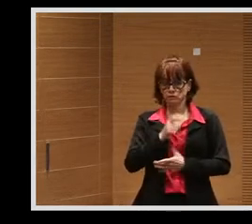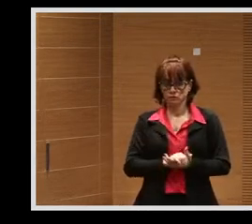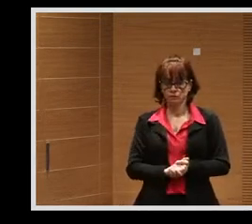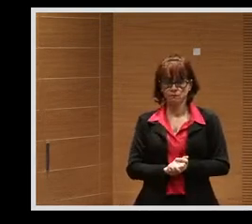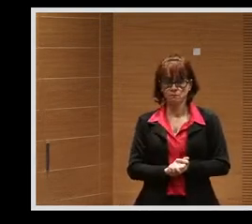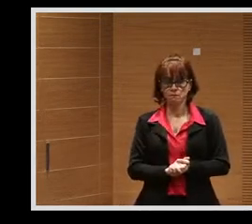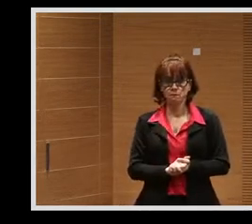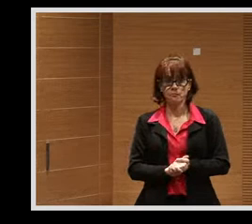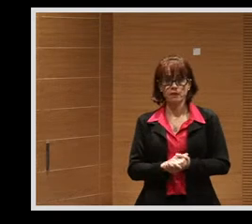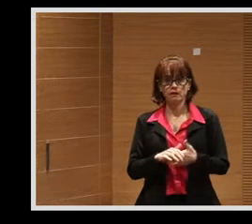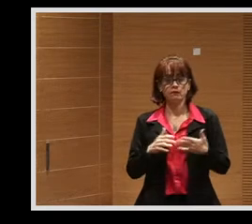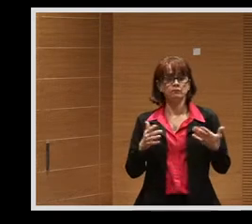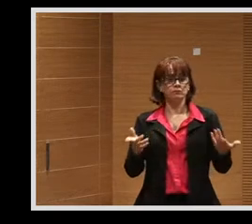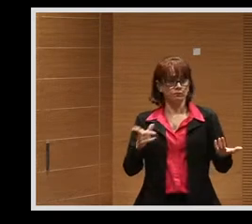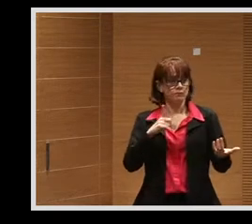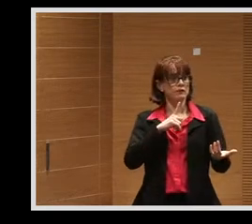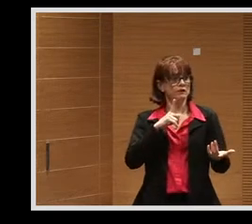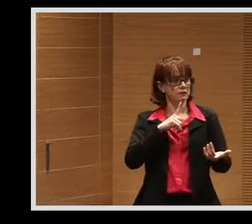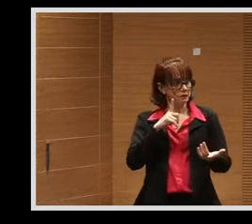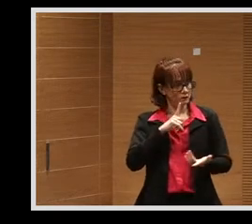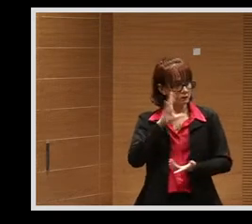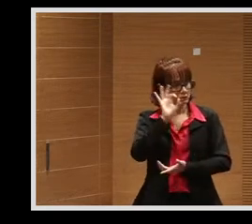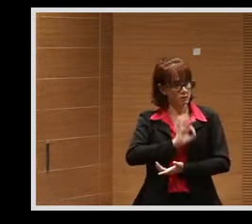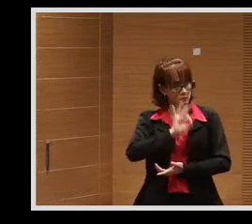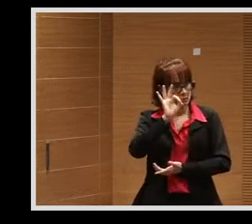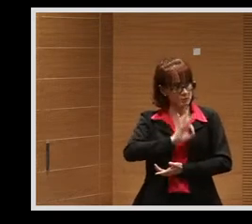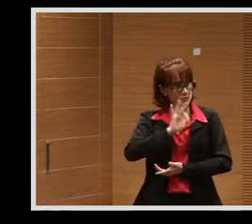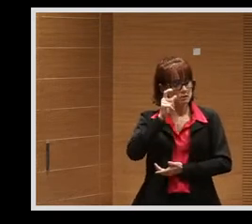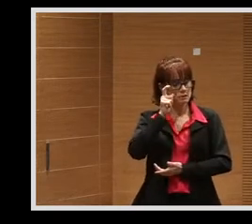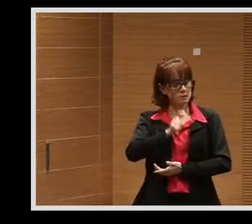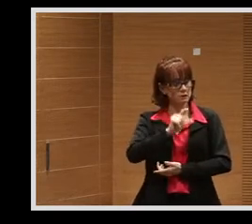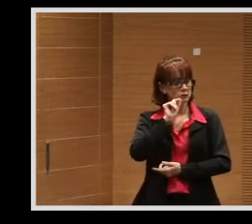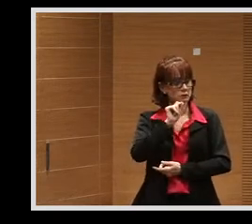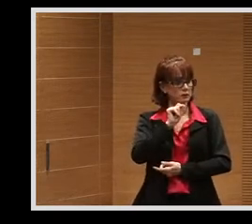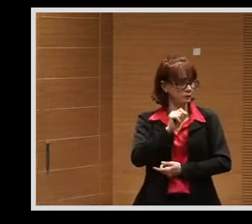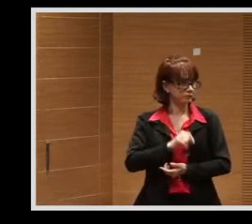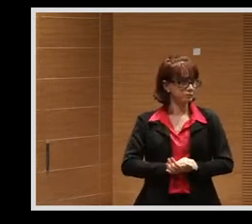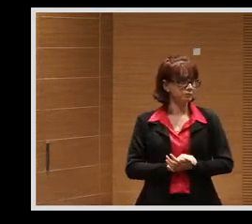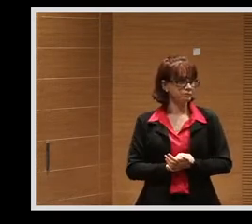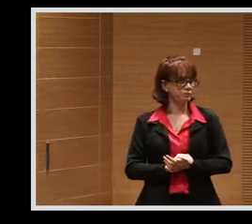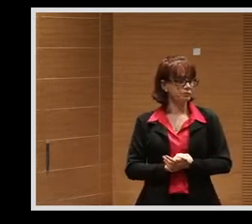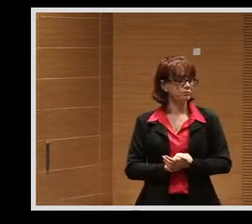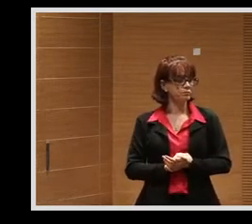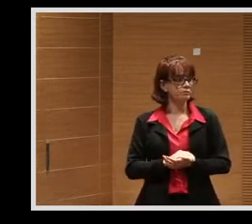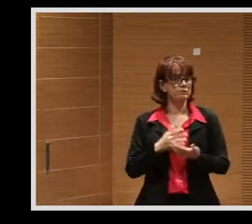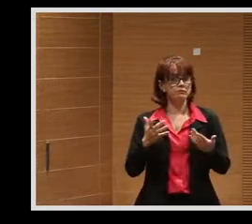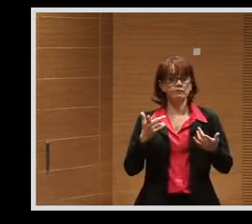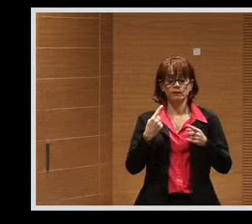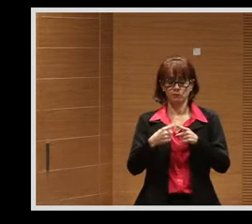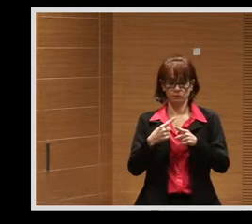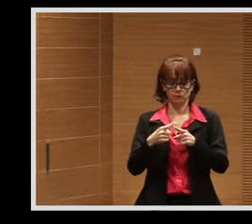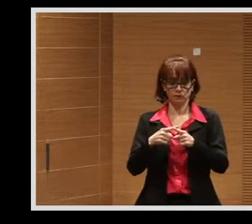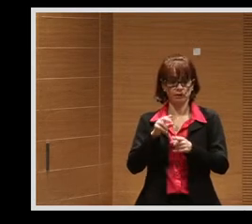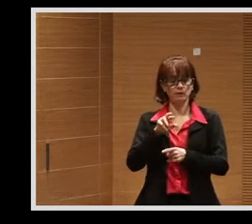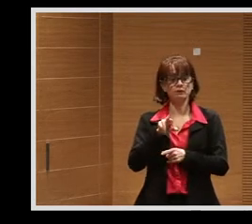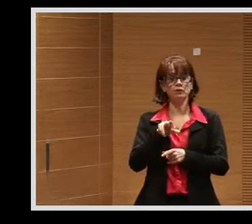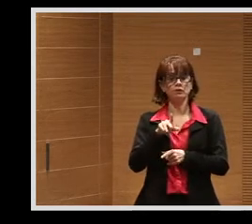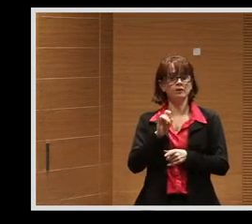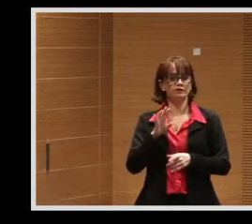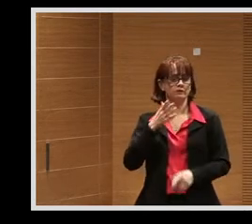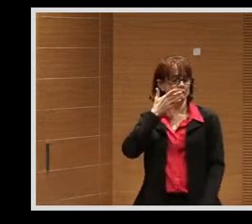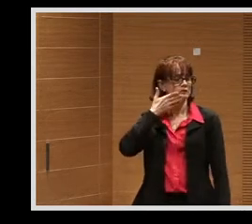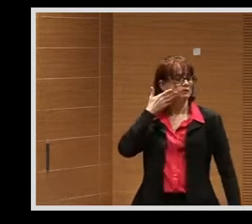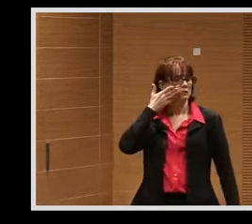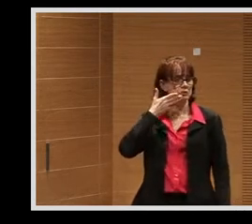só discursivo, a gente tem aí um dado coletado. E é interessante que não necessariamente vai estar ligado ao discurso da